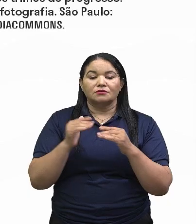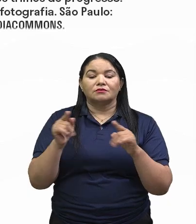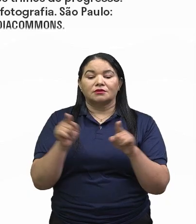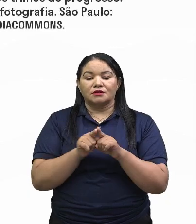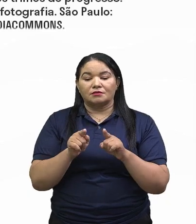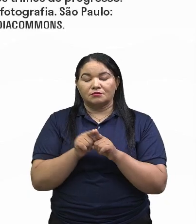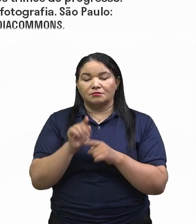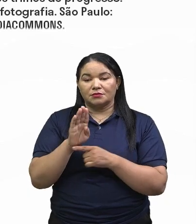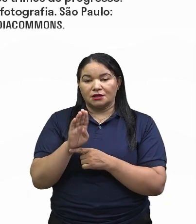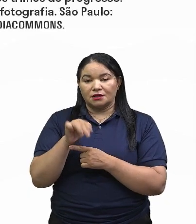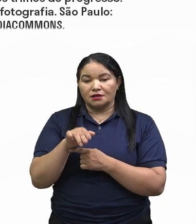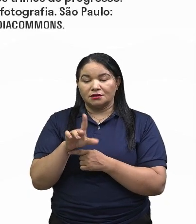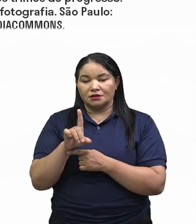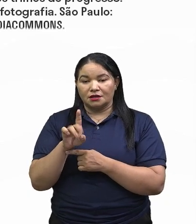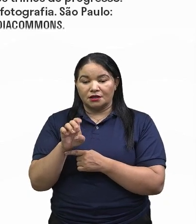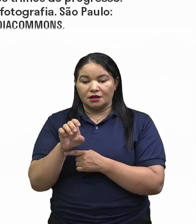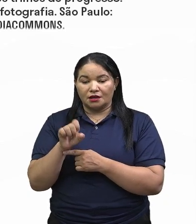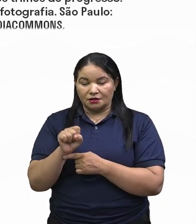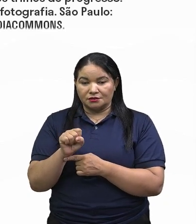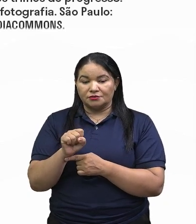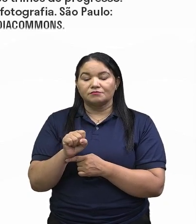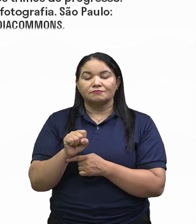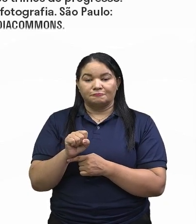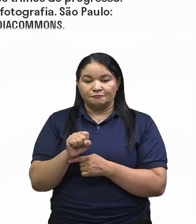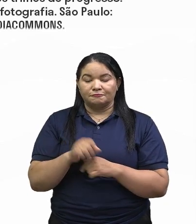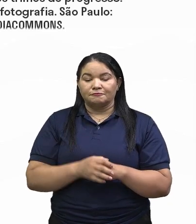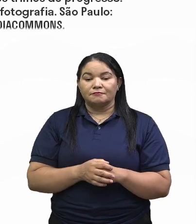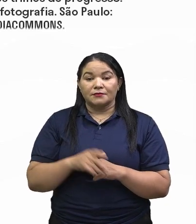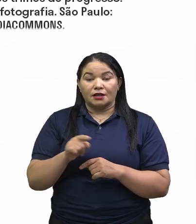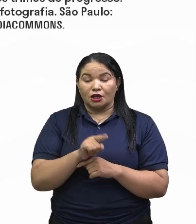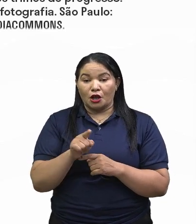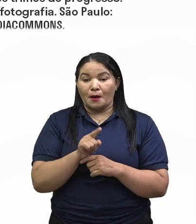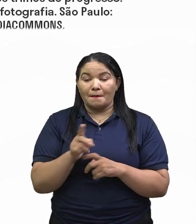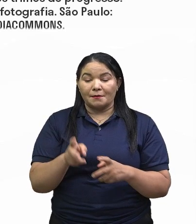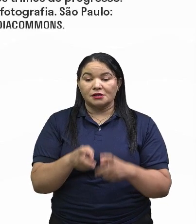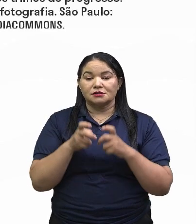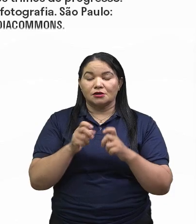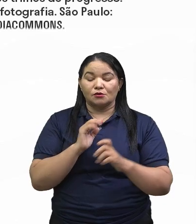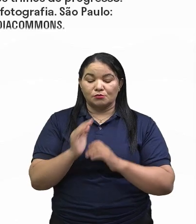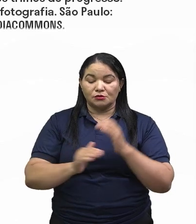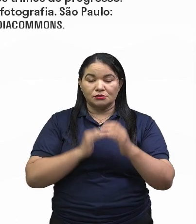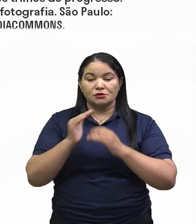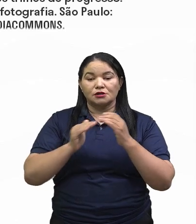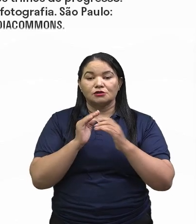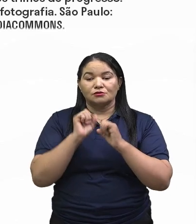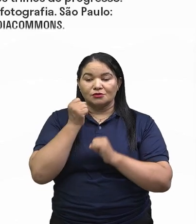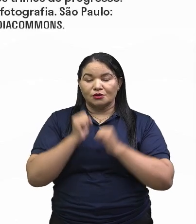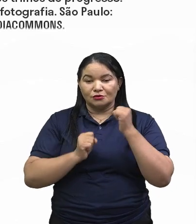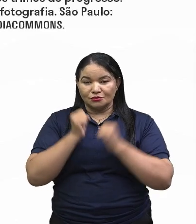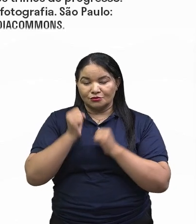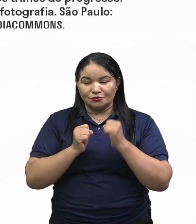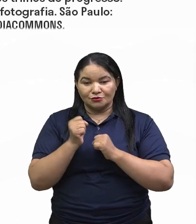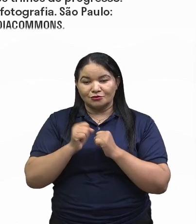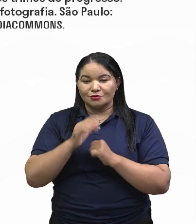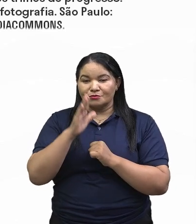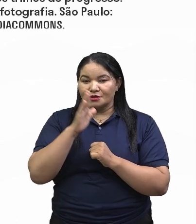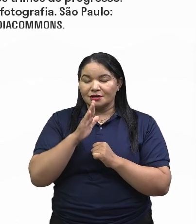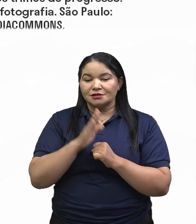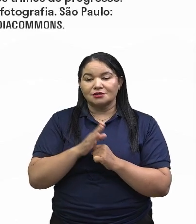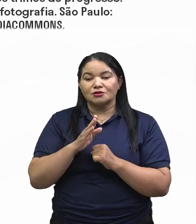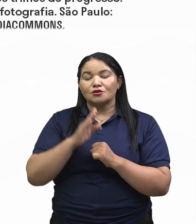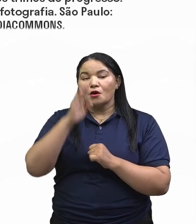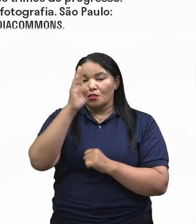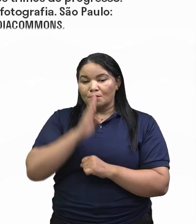Social, o BNDES. Então você percebe, né, que esse processo industrial no Brasil ele está muito atrelado